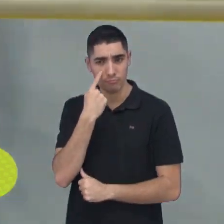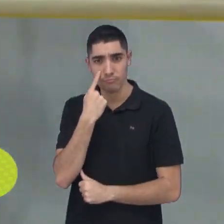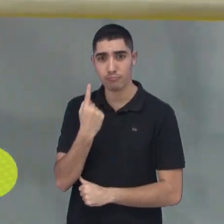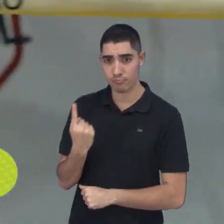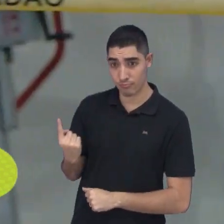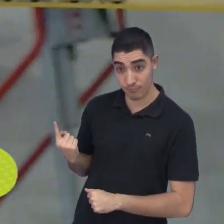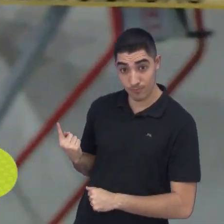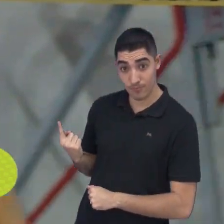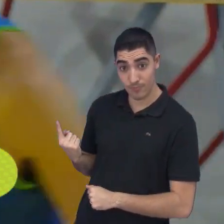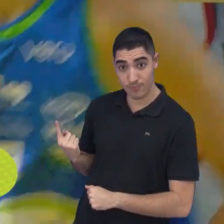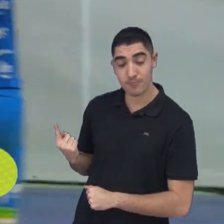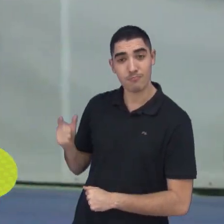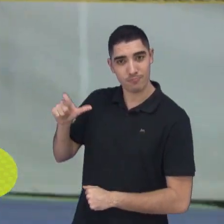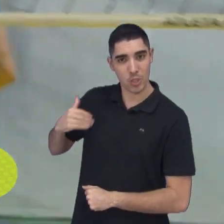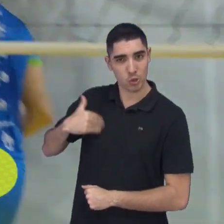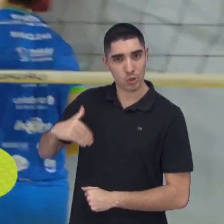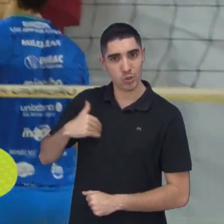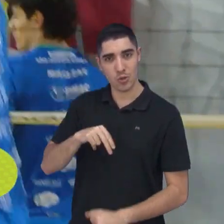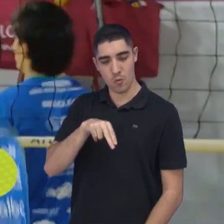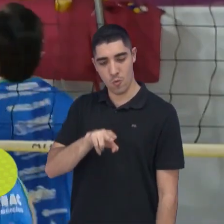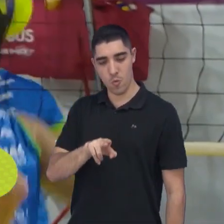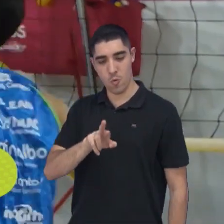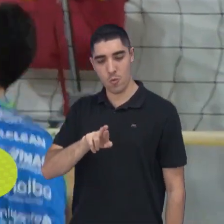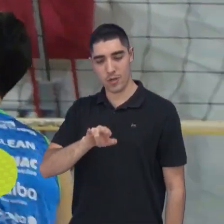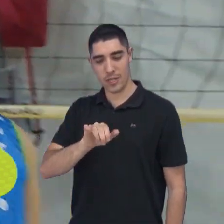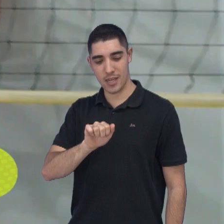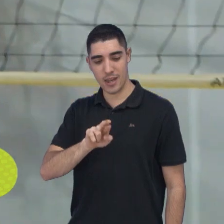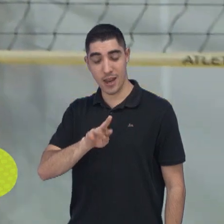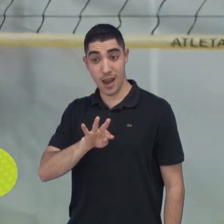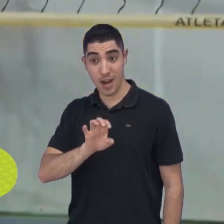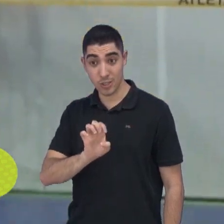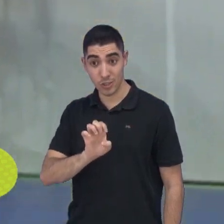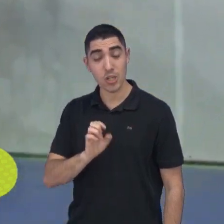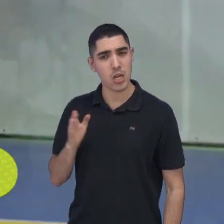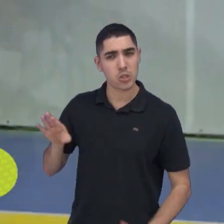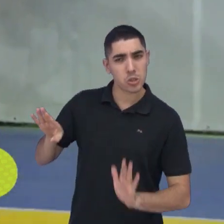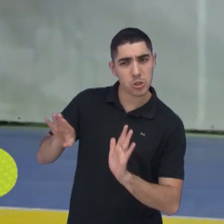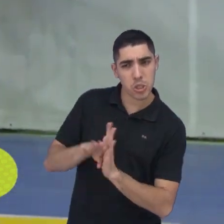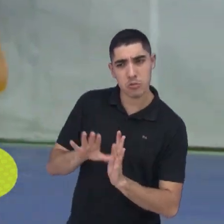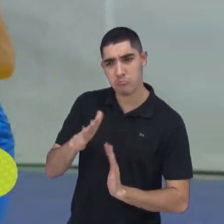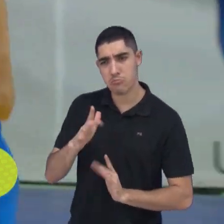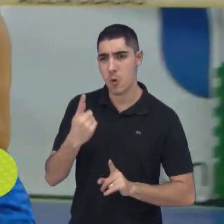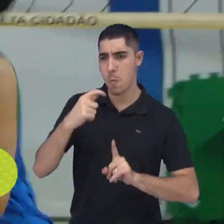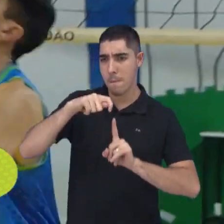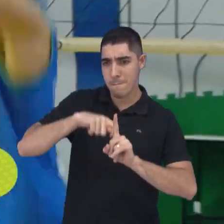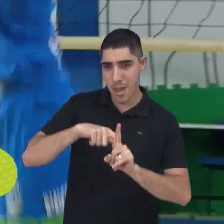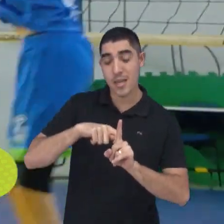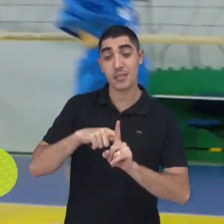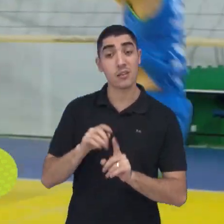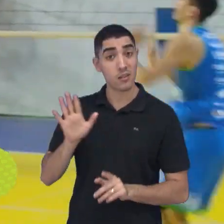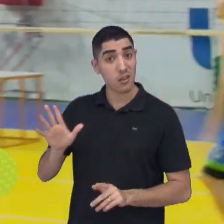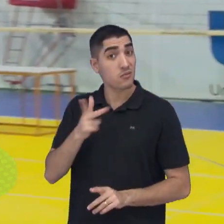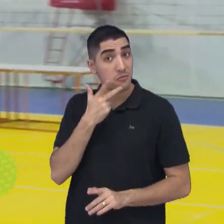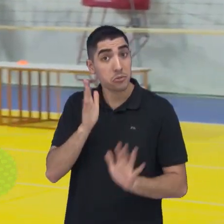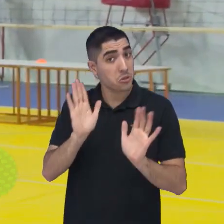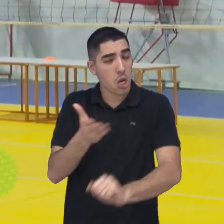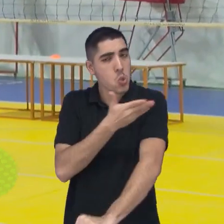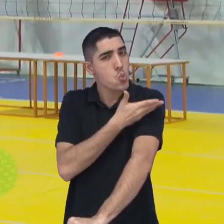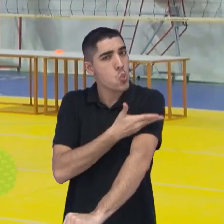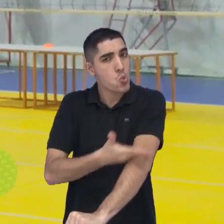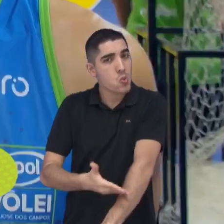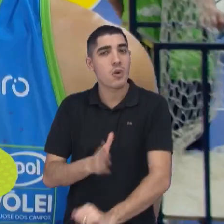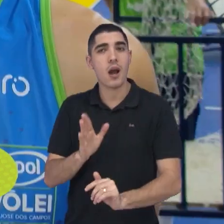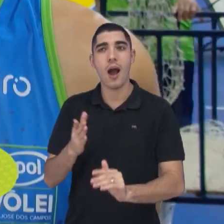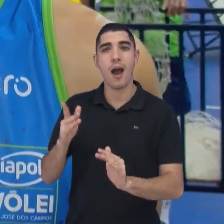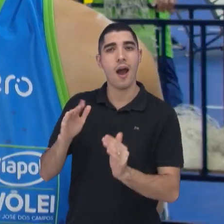a do levantador argentino Nico Uriarte, que chegou na cidade há pouco mais de um mês, mas diz já estar adaptado à nova